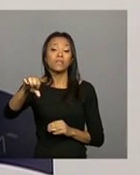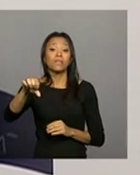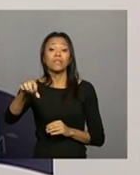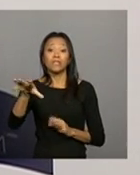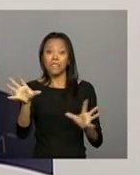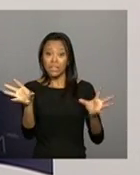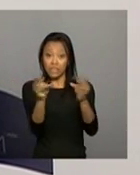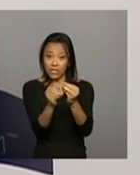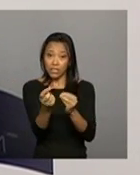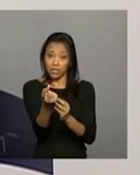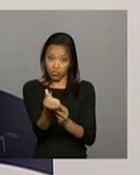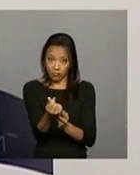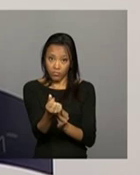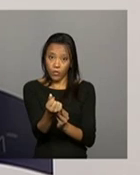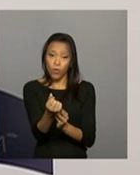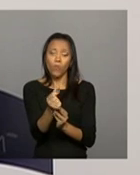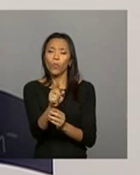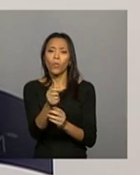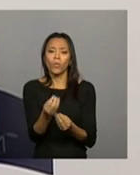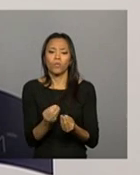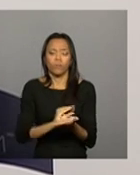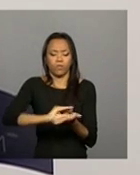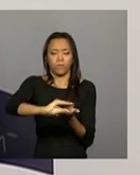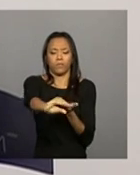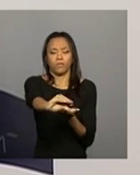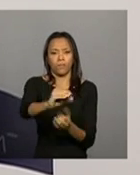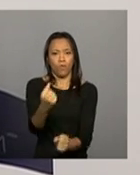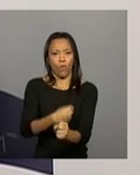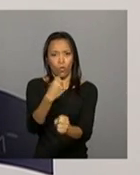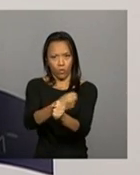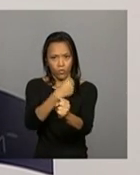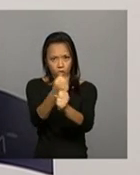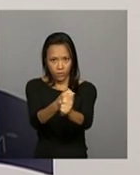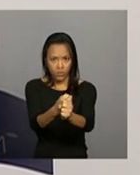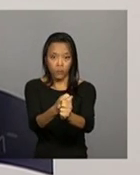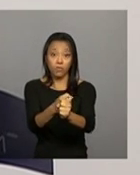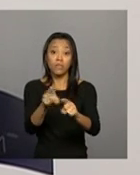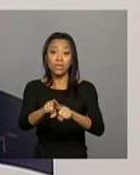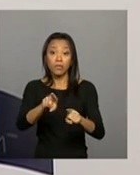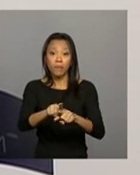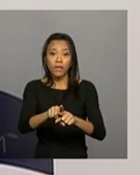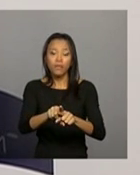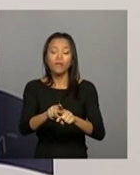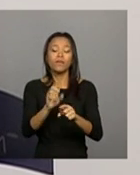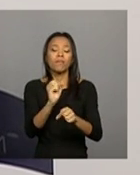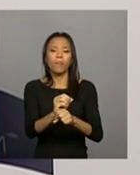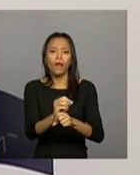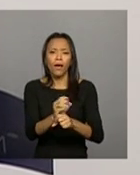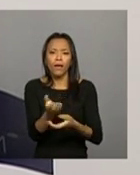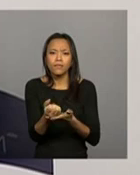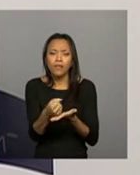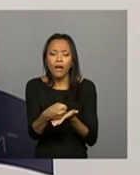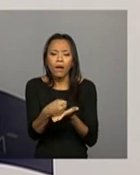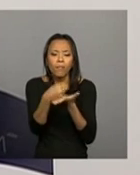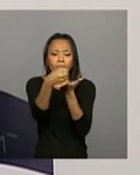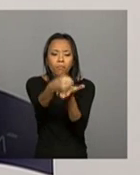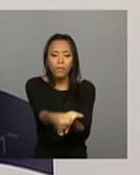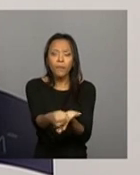18.192.938,99 para a construção e manutenção das casas da mulher